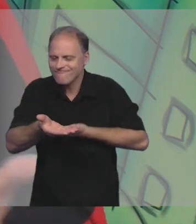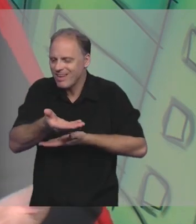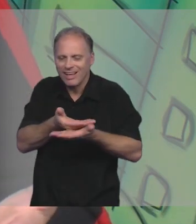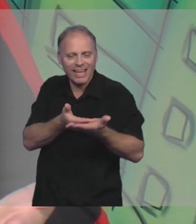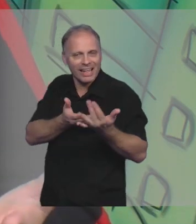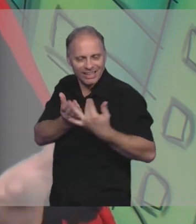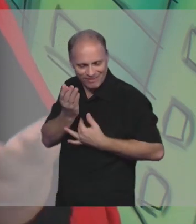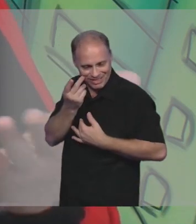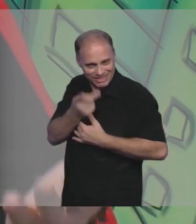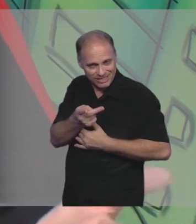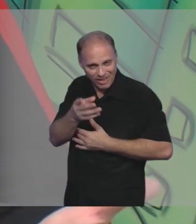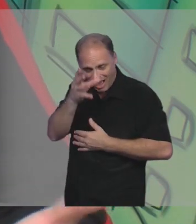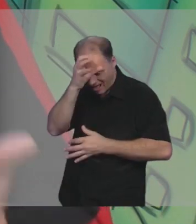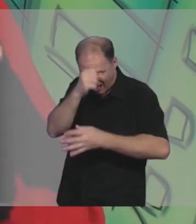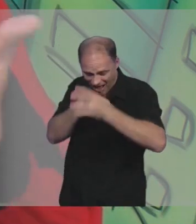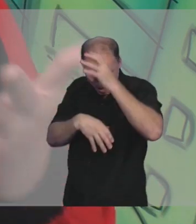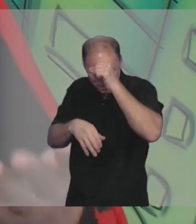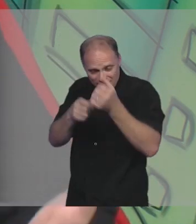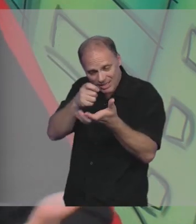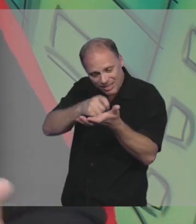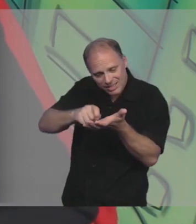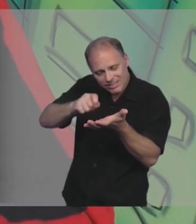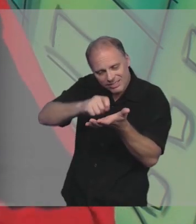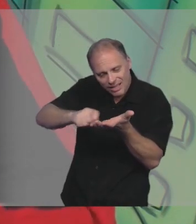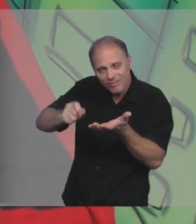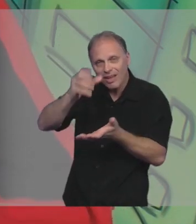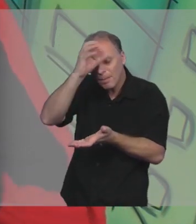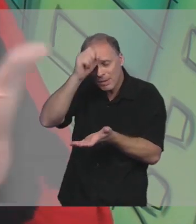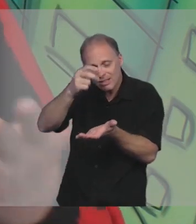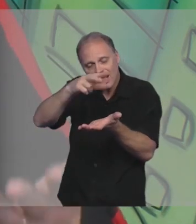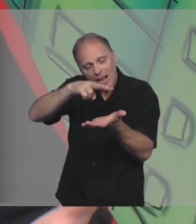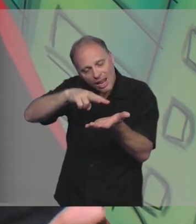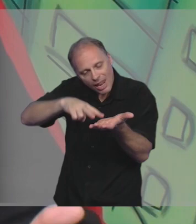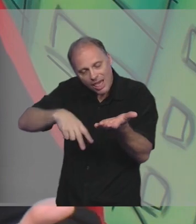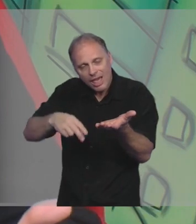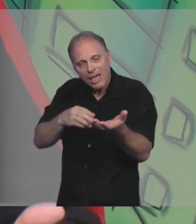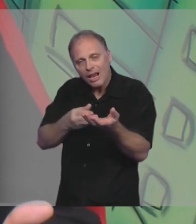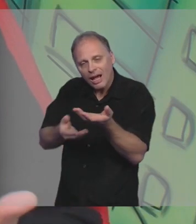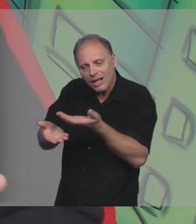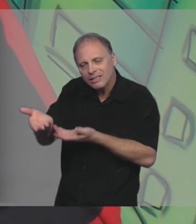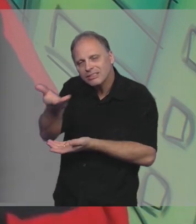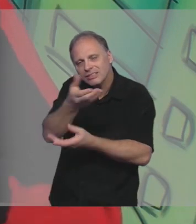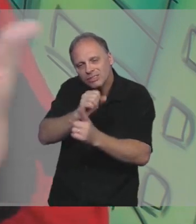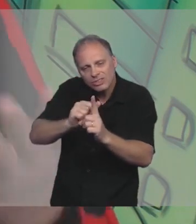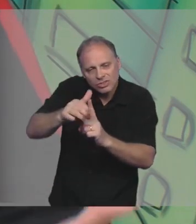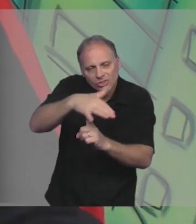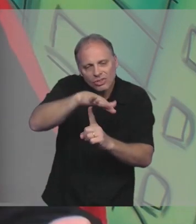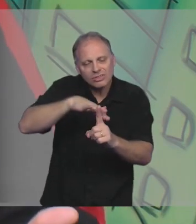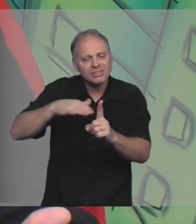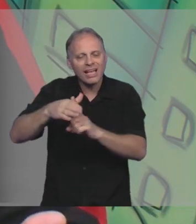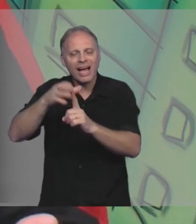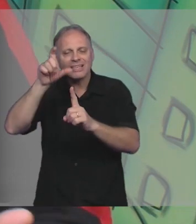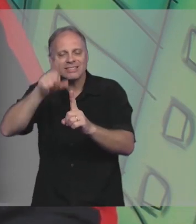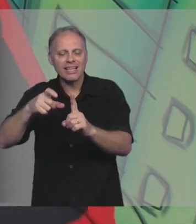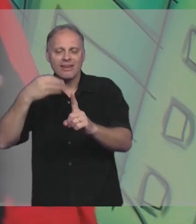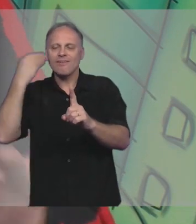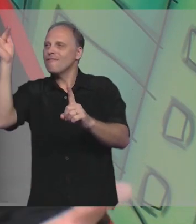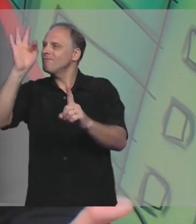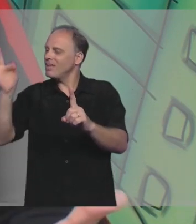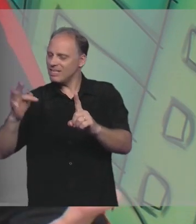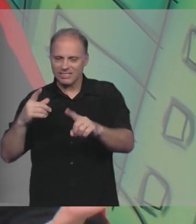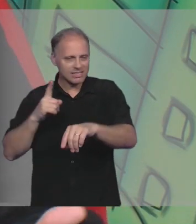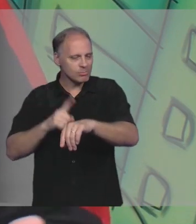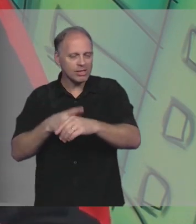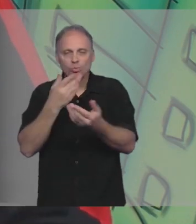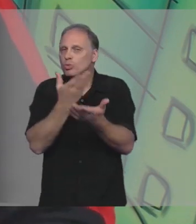disso aprender a escrever, aprender a ler, a se socializar, a ser feliz nessa fase